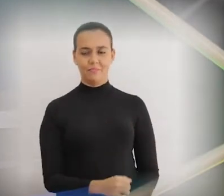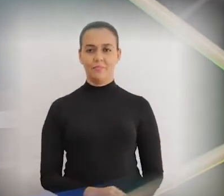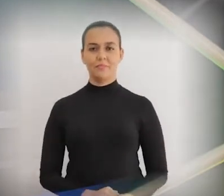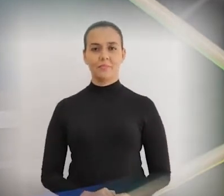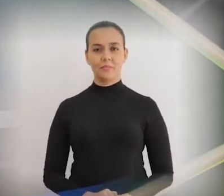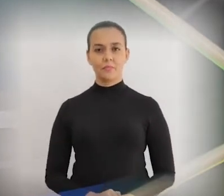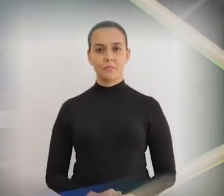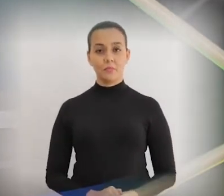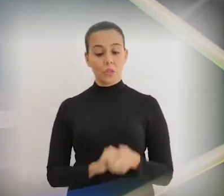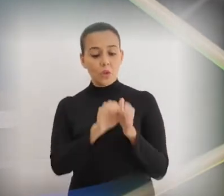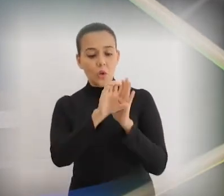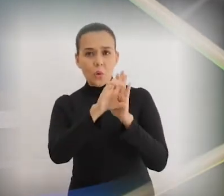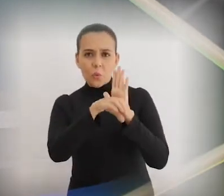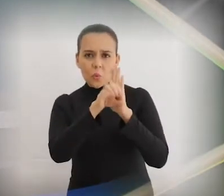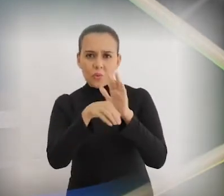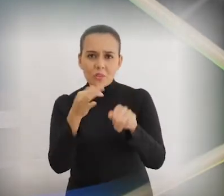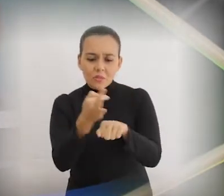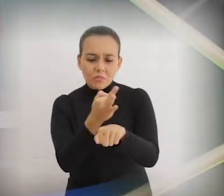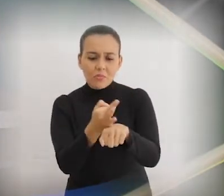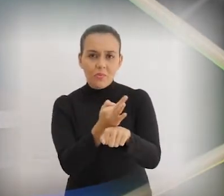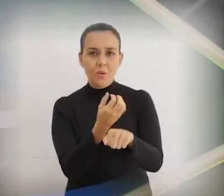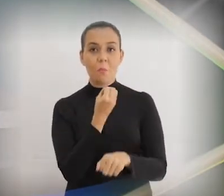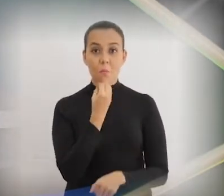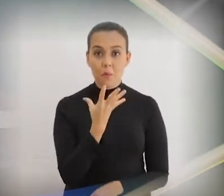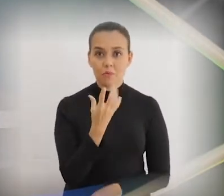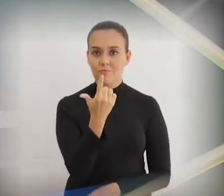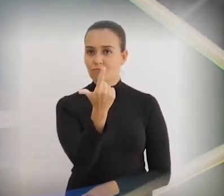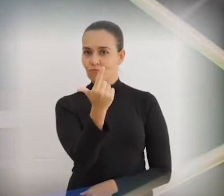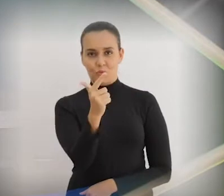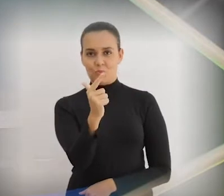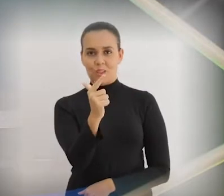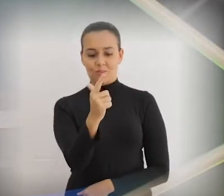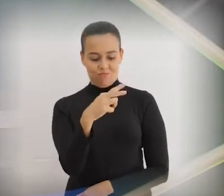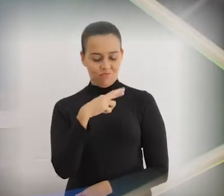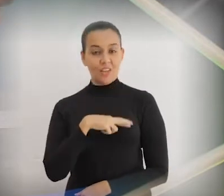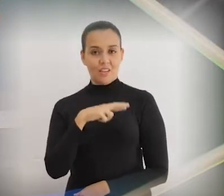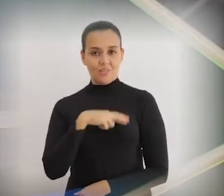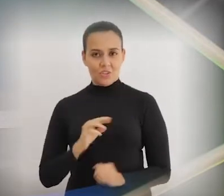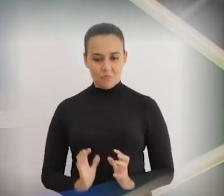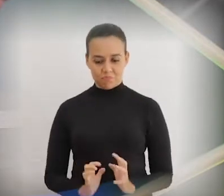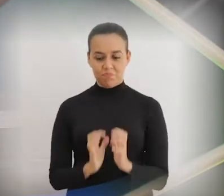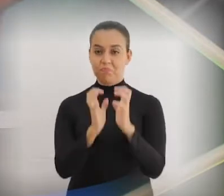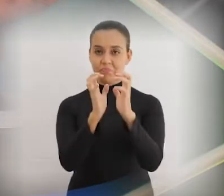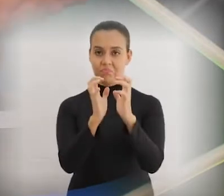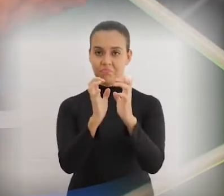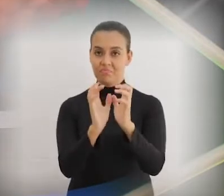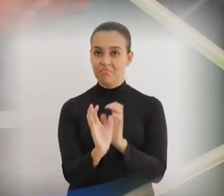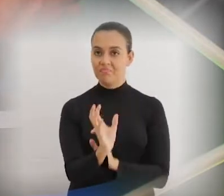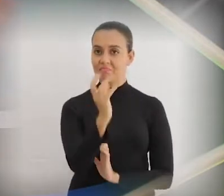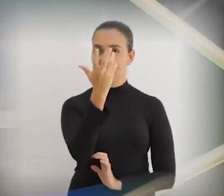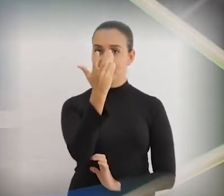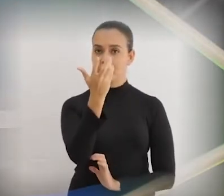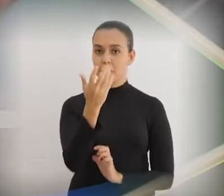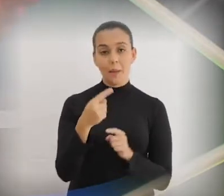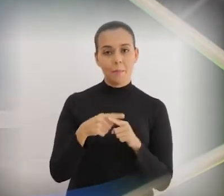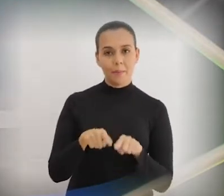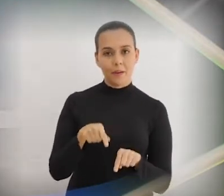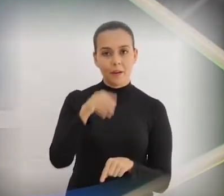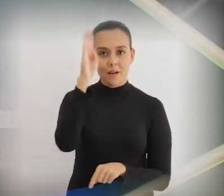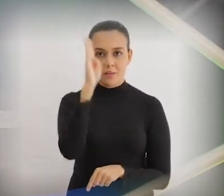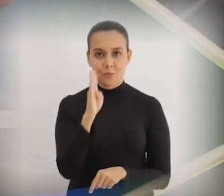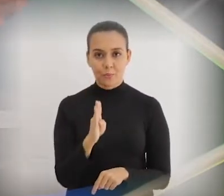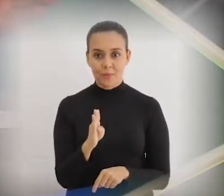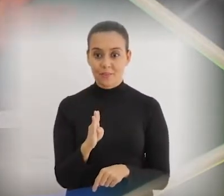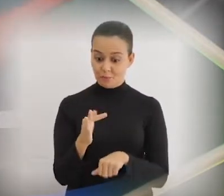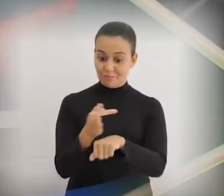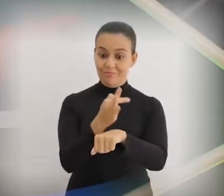E esse conceito não é produtivo. Ele funcionou nas guerras religiosas. Mas, claro, falando num país onde ter tolerância já é uma